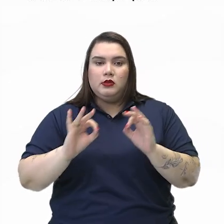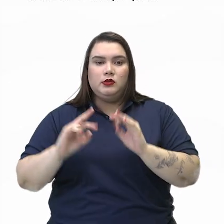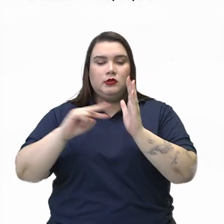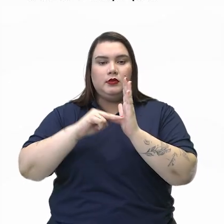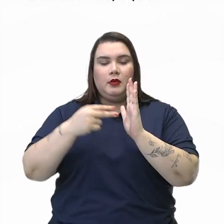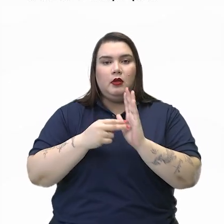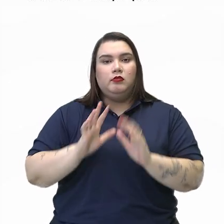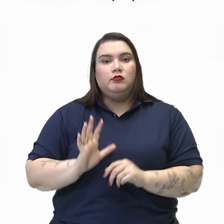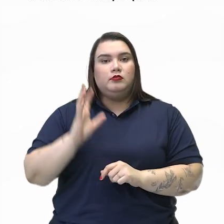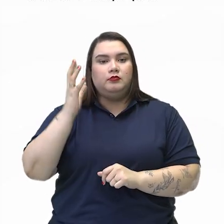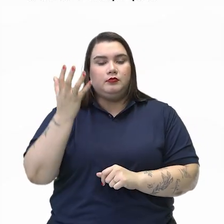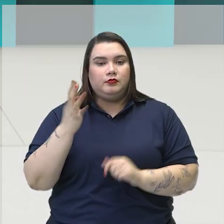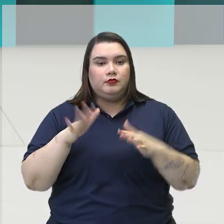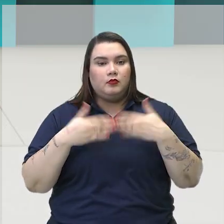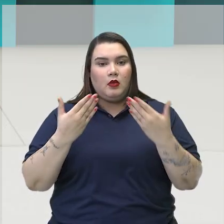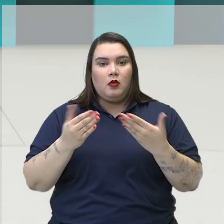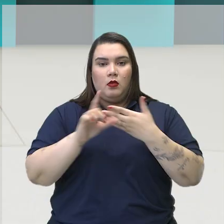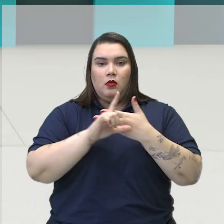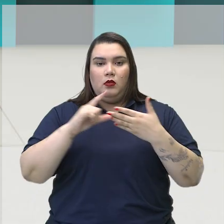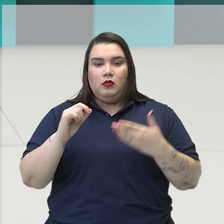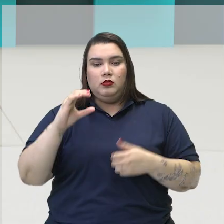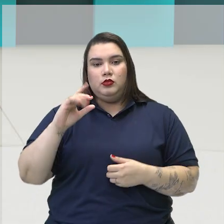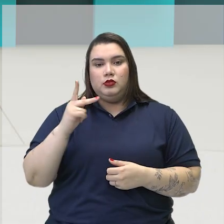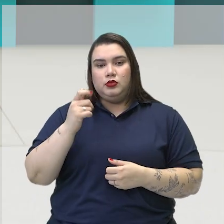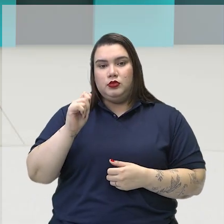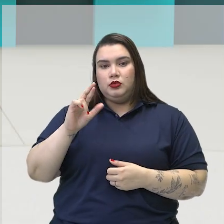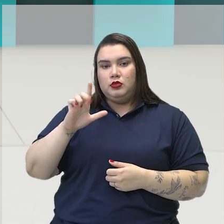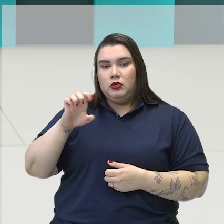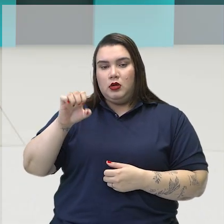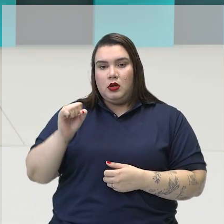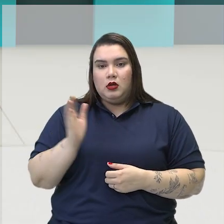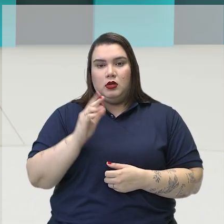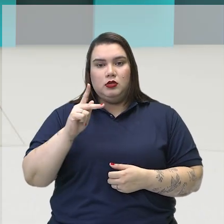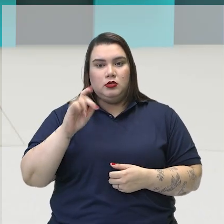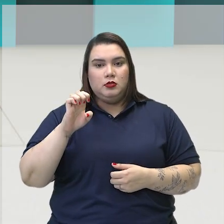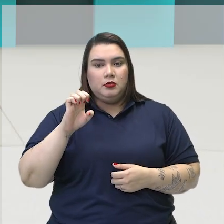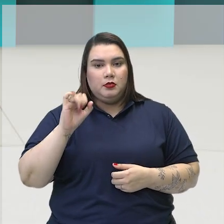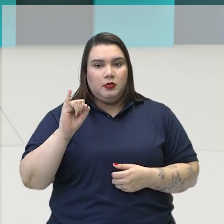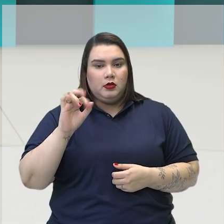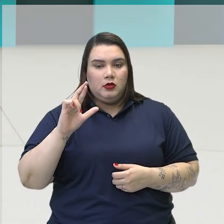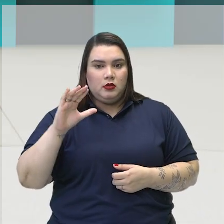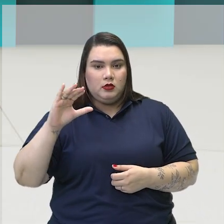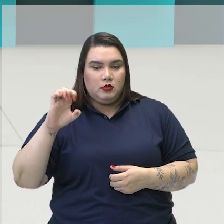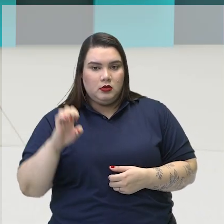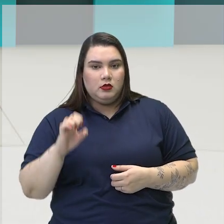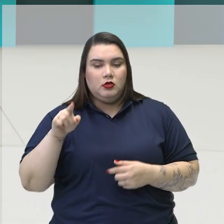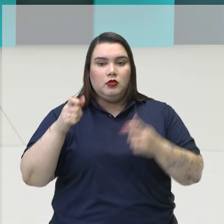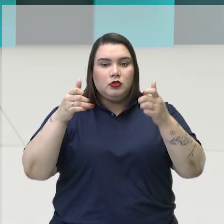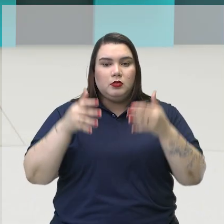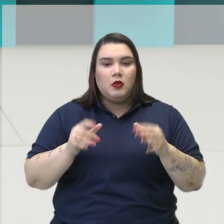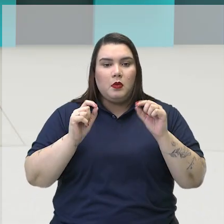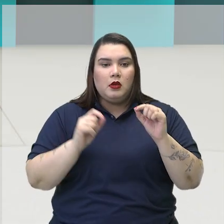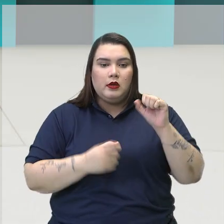aconteceu. Então, Charles Peirce, ele nos traz que a semiose, ela manifesta essas tendências